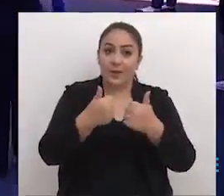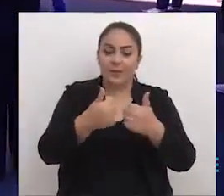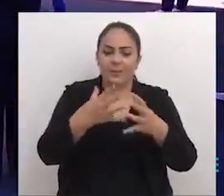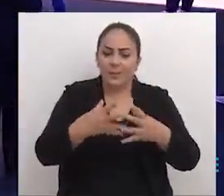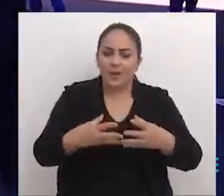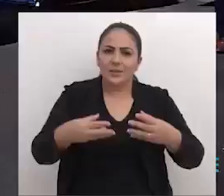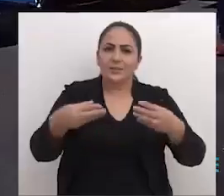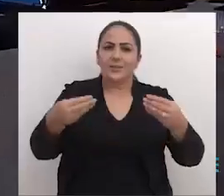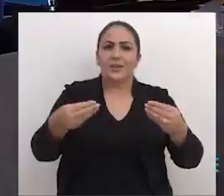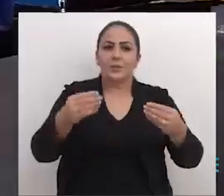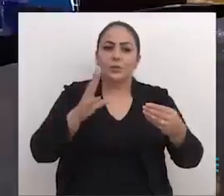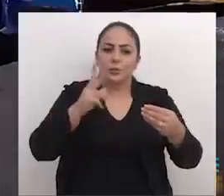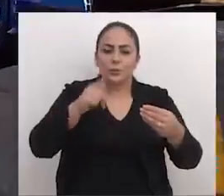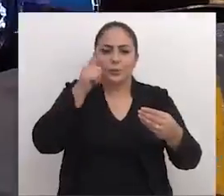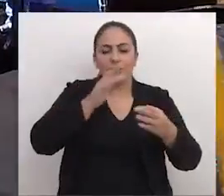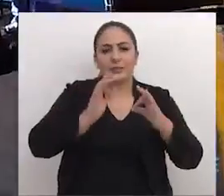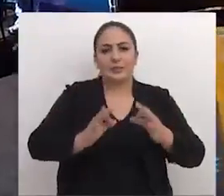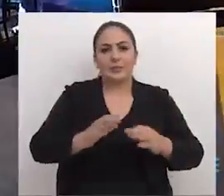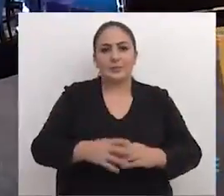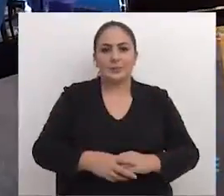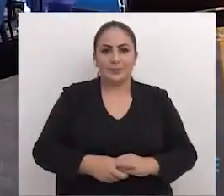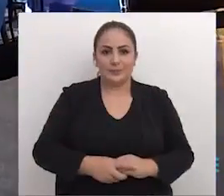passar. Tudo vai dar certo.